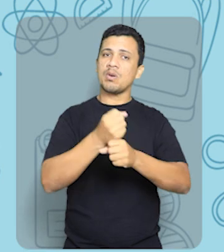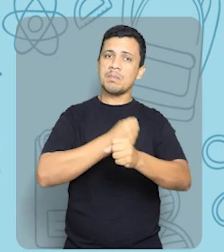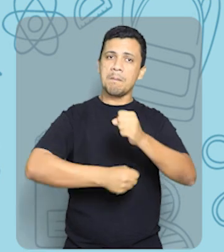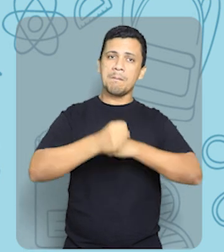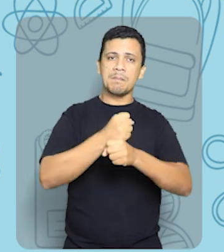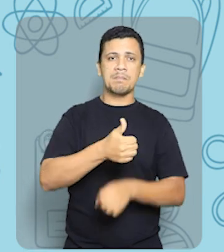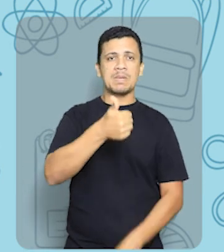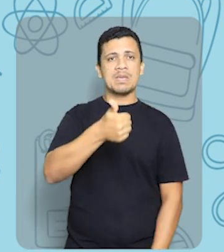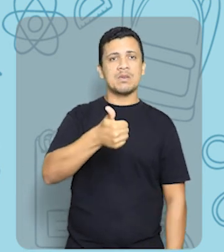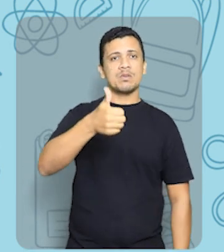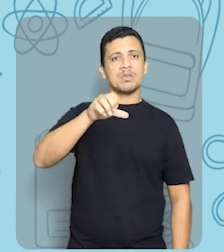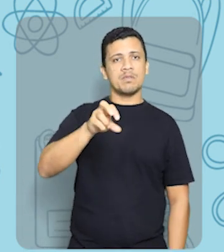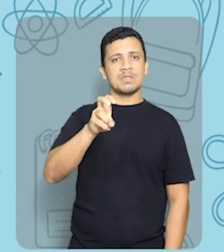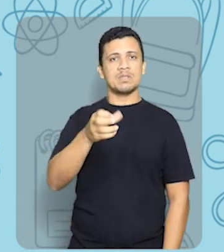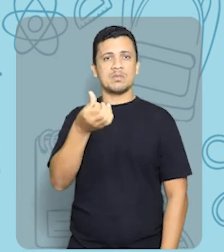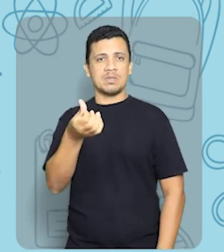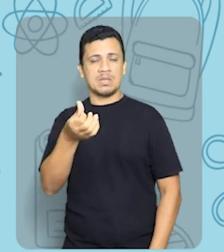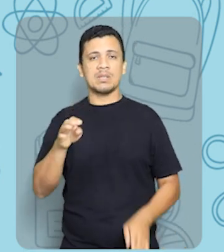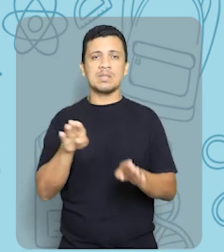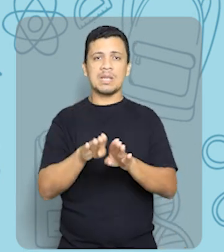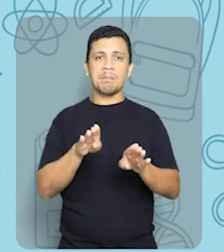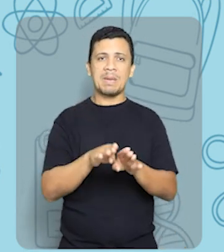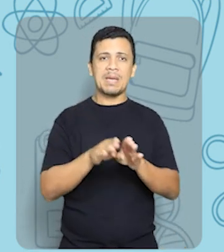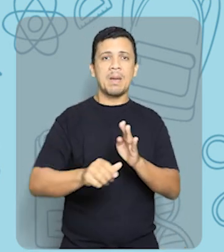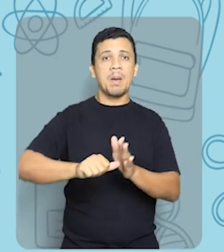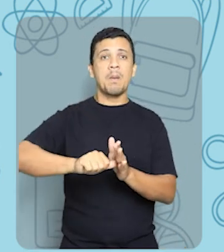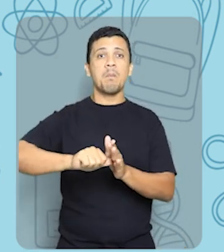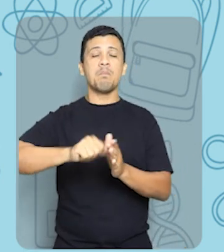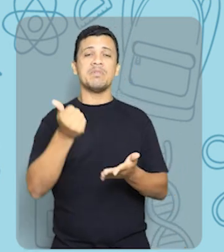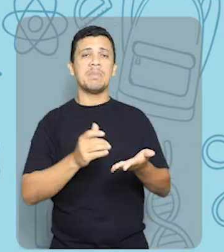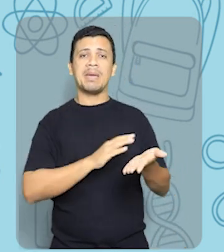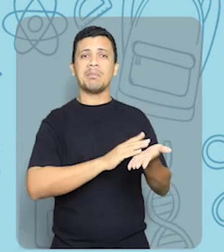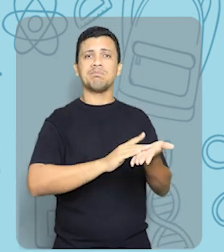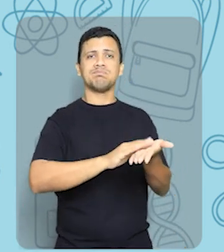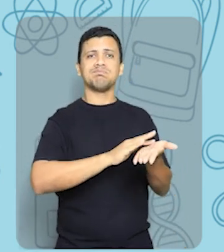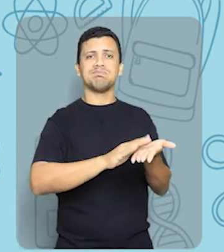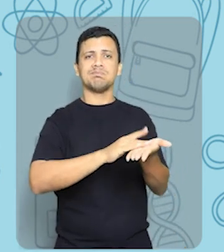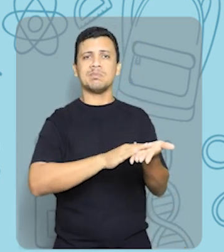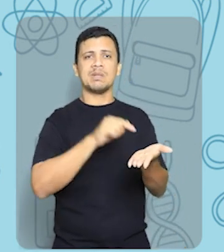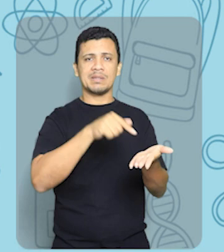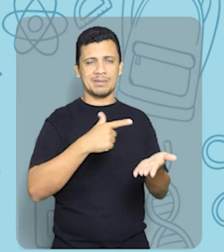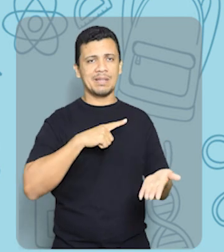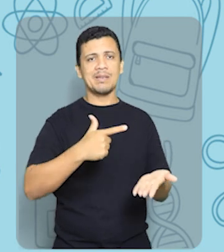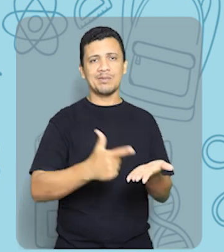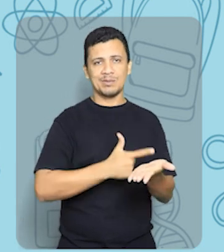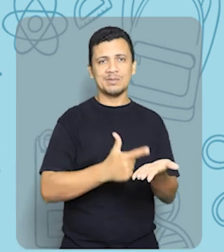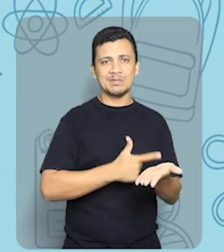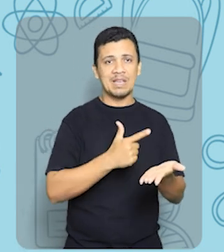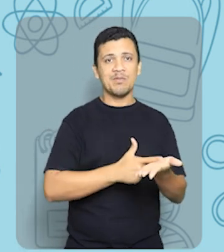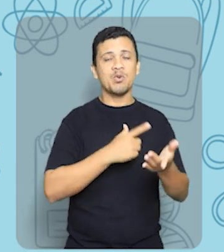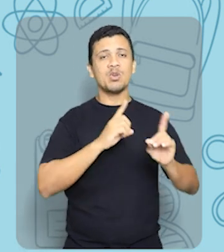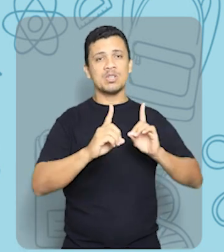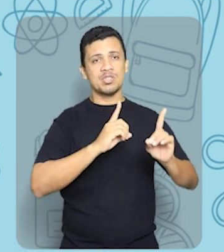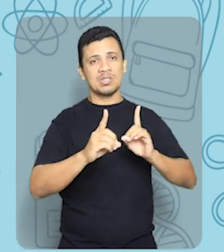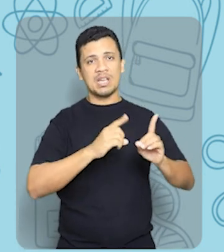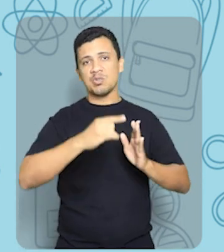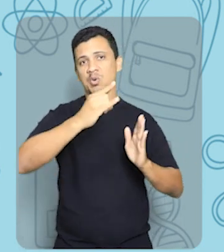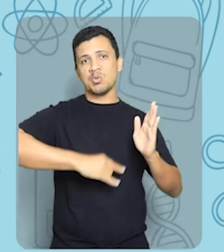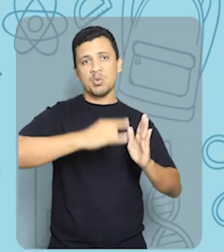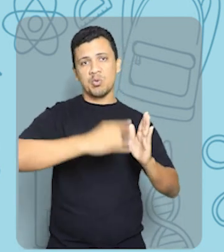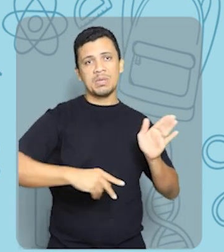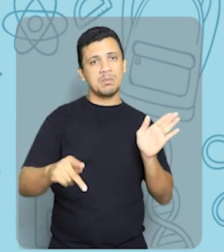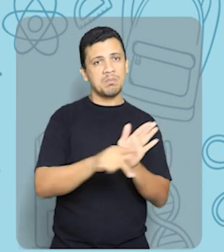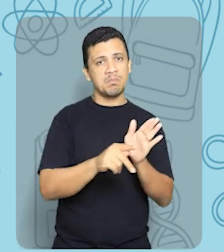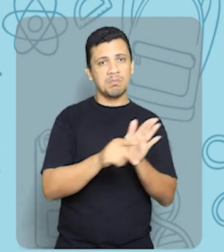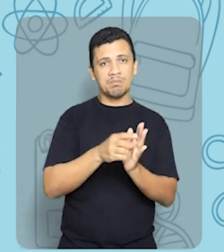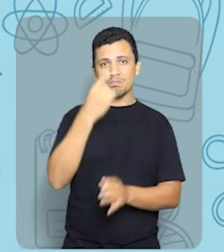1956 e a criação da primeira imprensa em braille, que publicou livros didáticos e outros documentos para esse